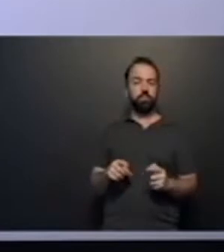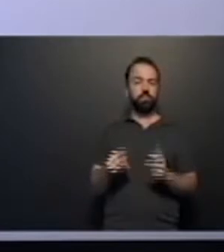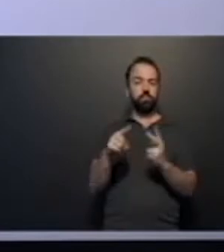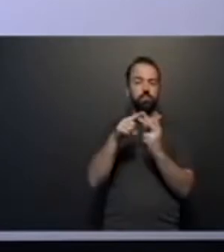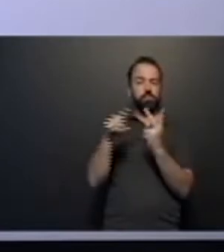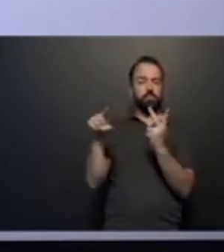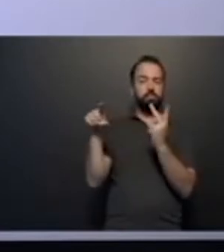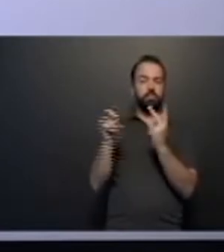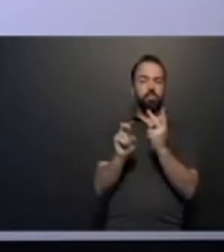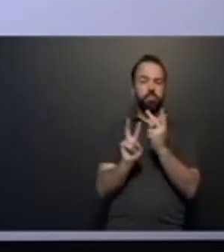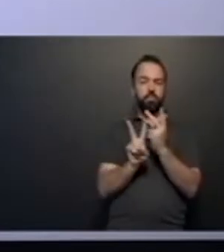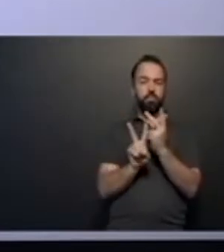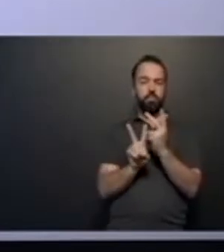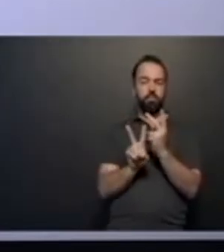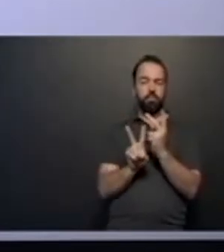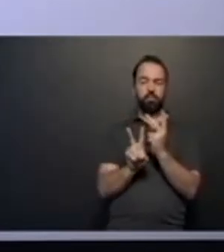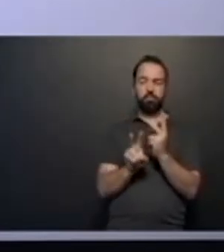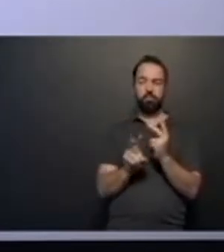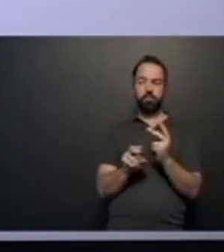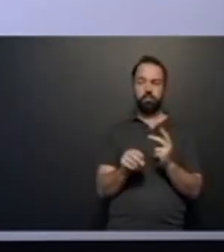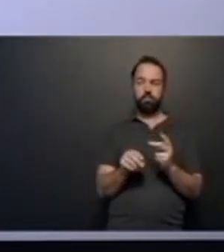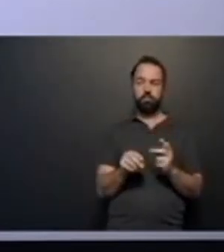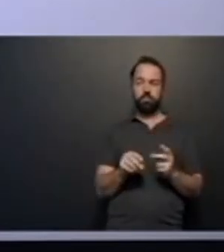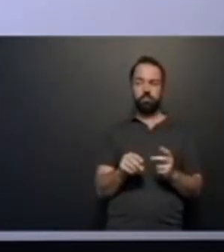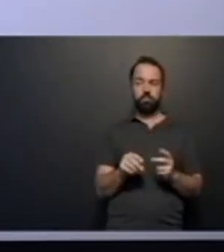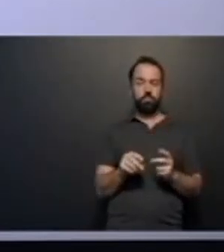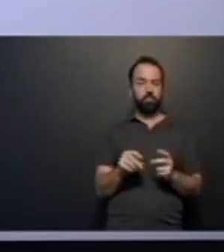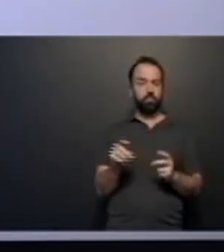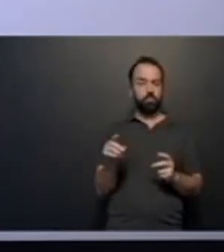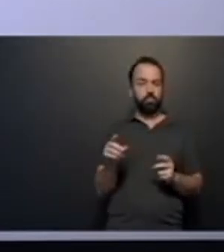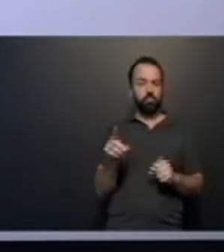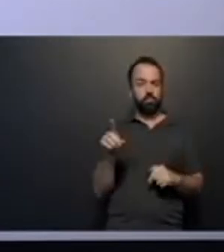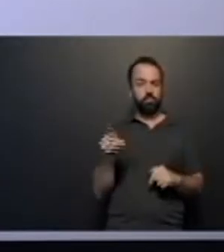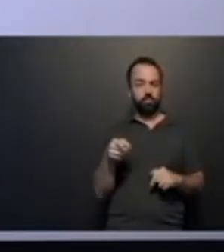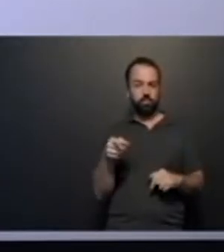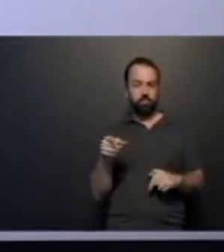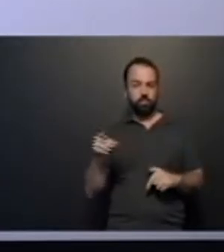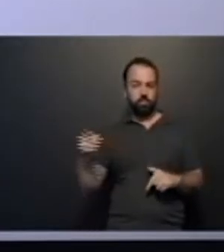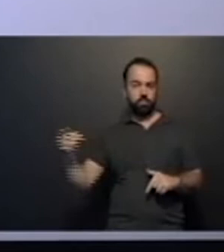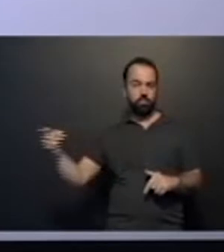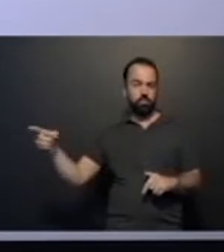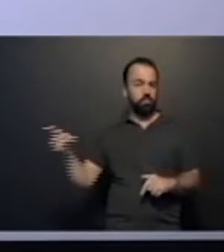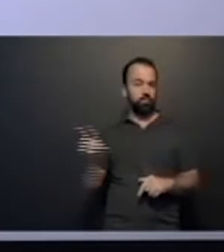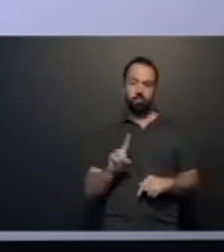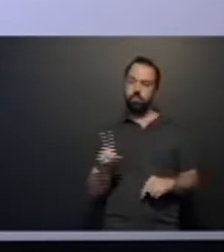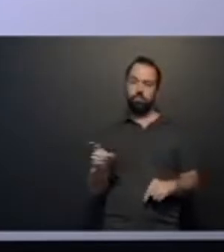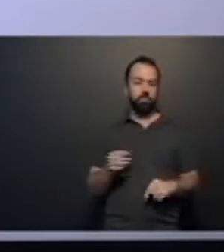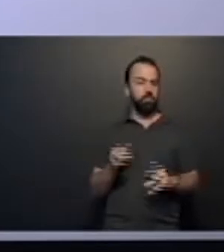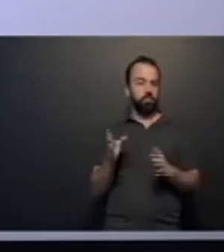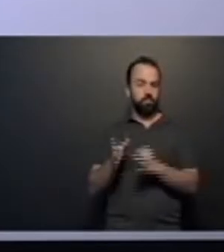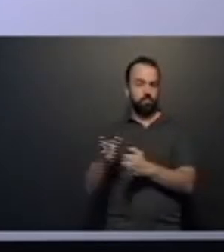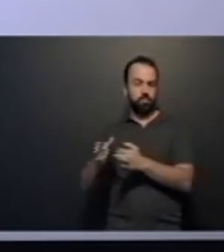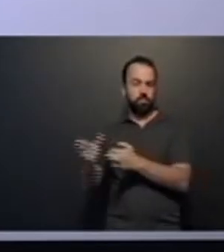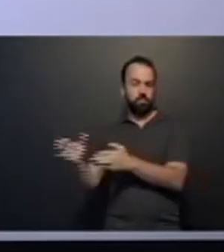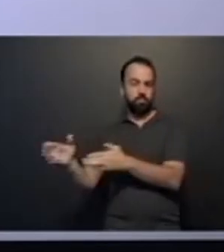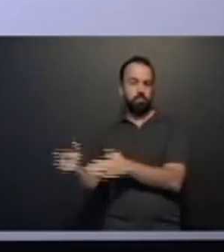quadrada de dois a parte desse mal dela não é periódica